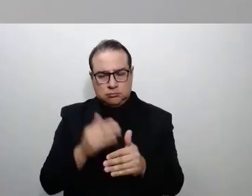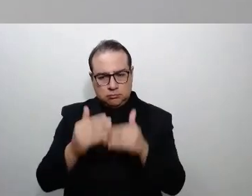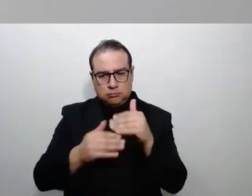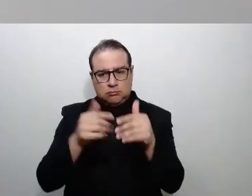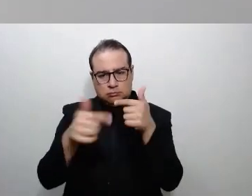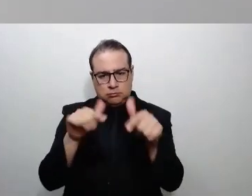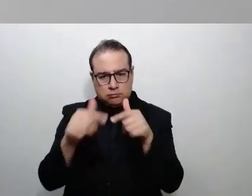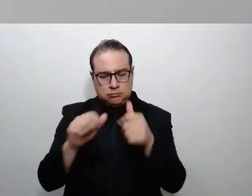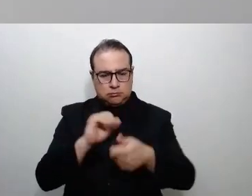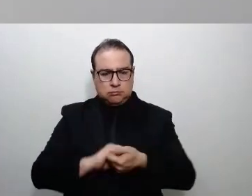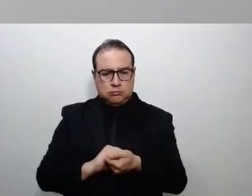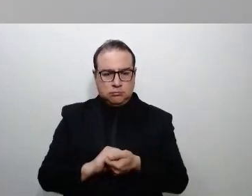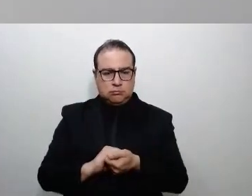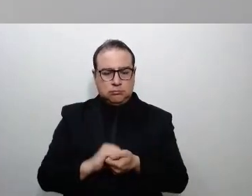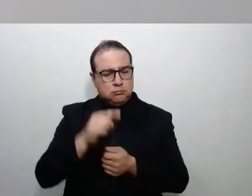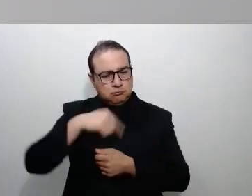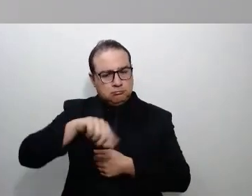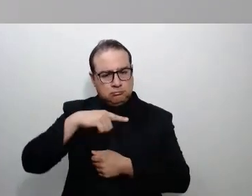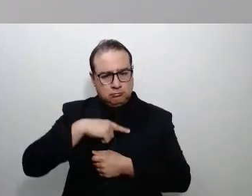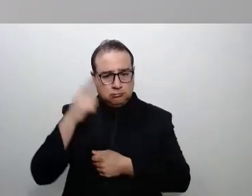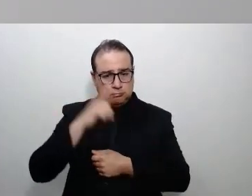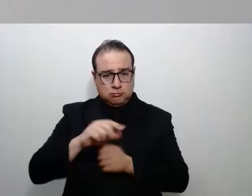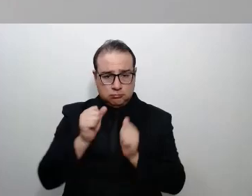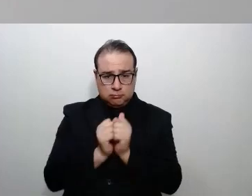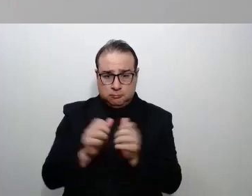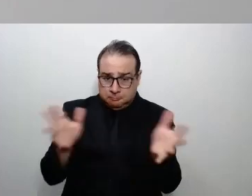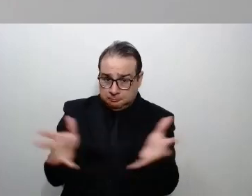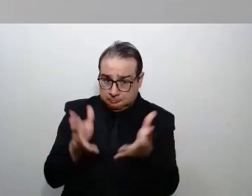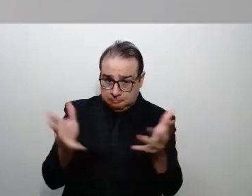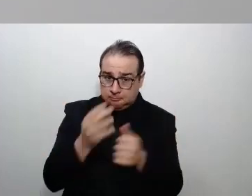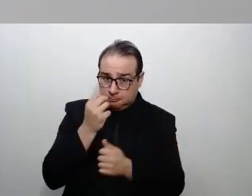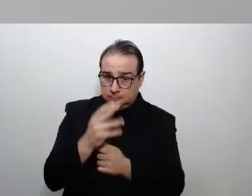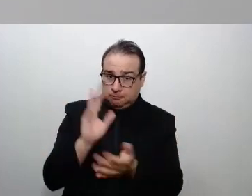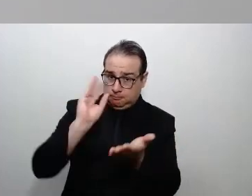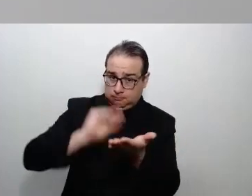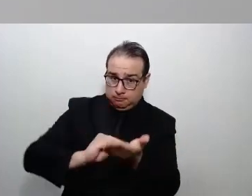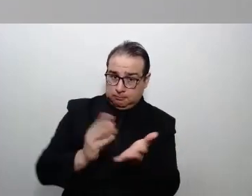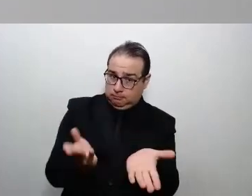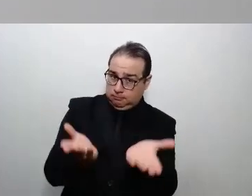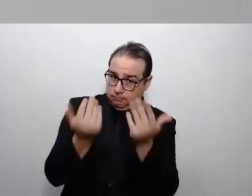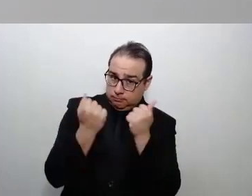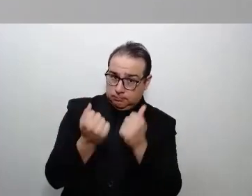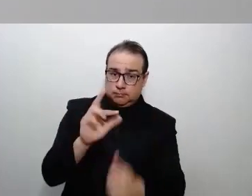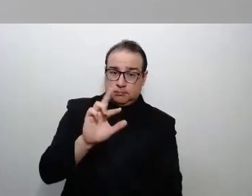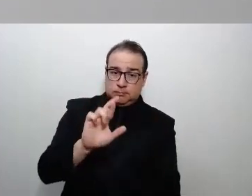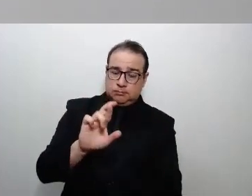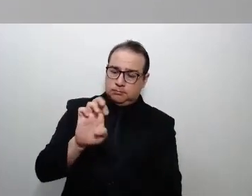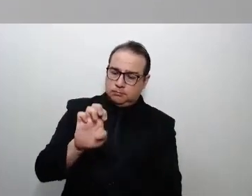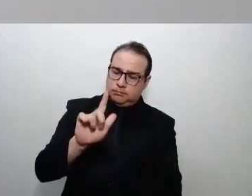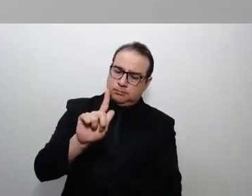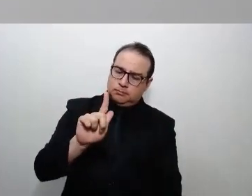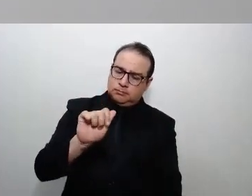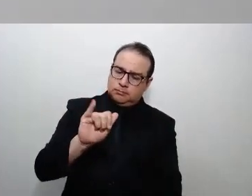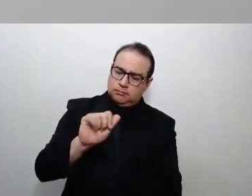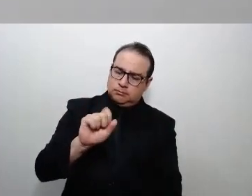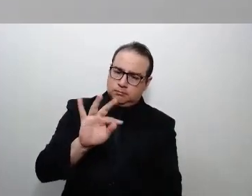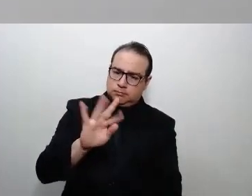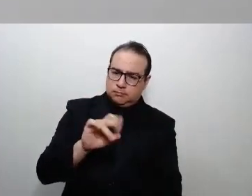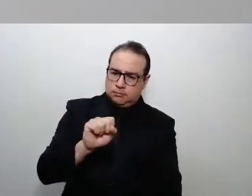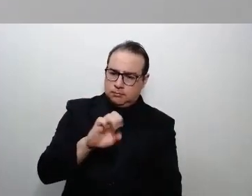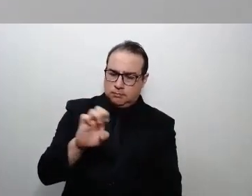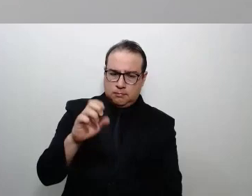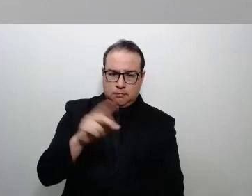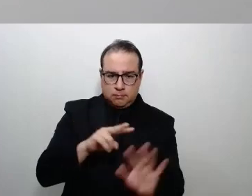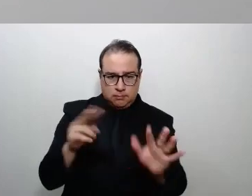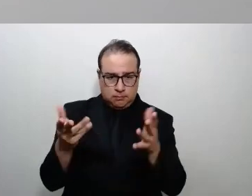trabalho nós temos além dessa campanha que chama registre-se cujo cuja semana vai ser